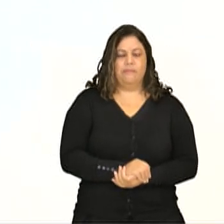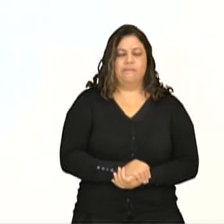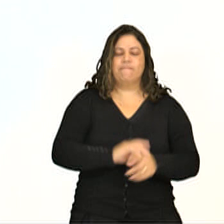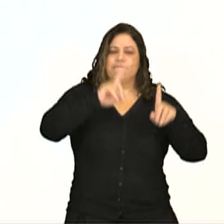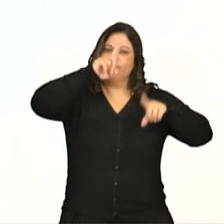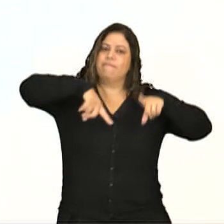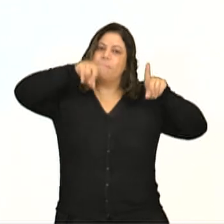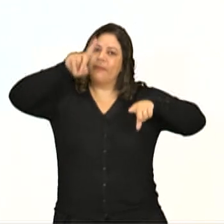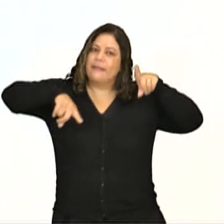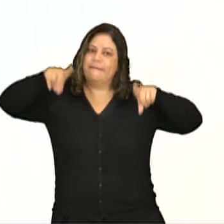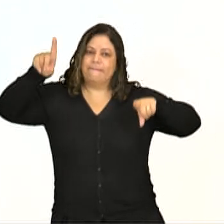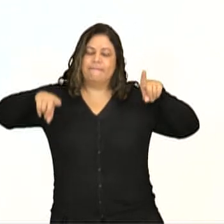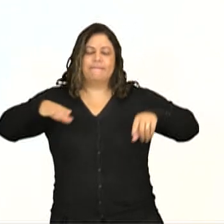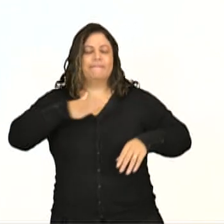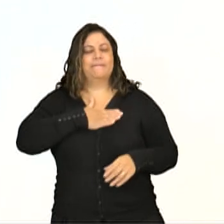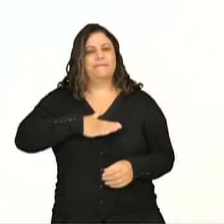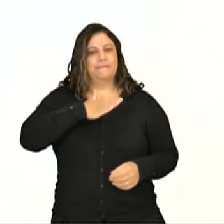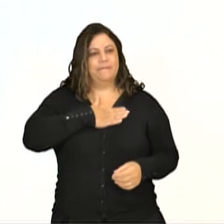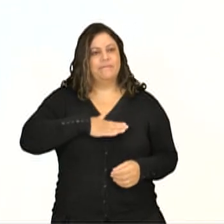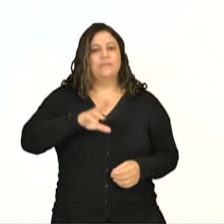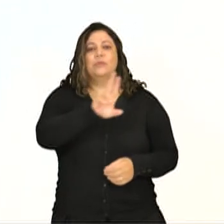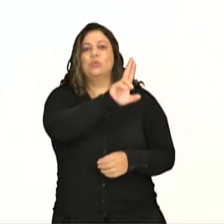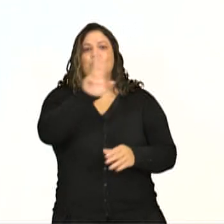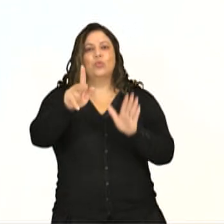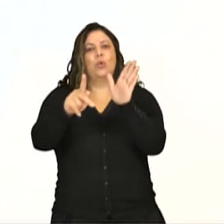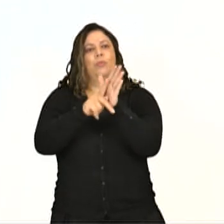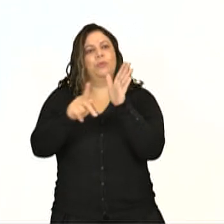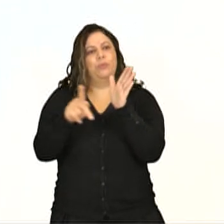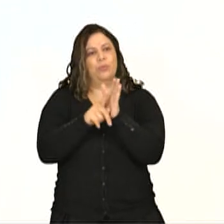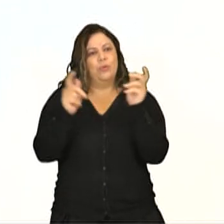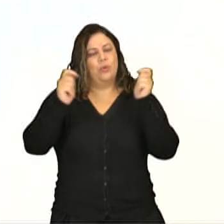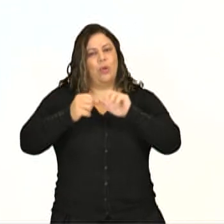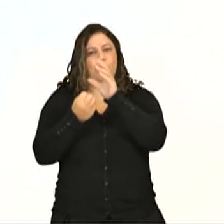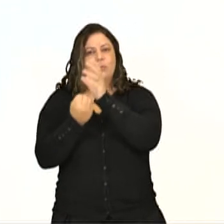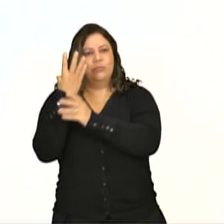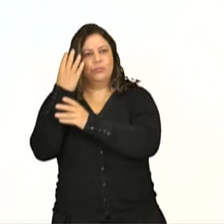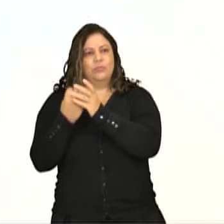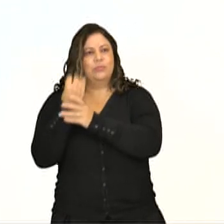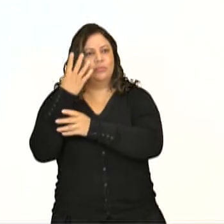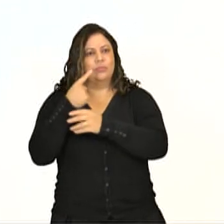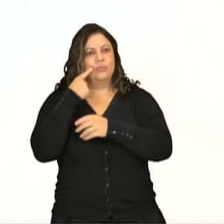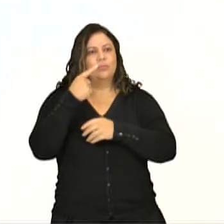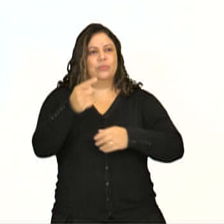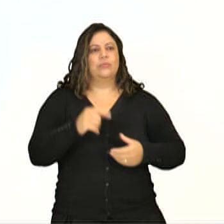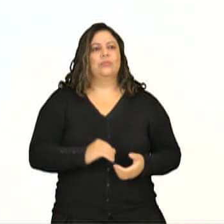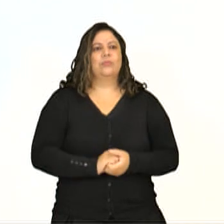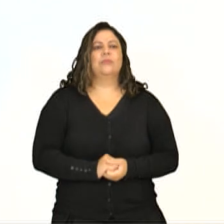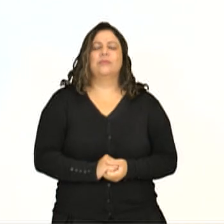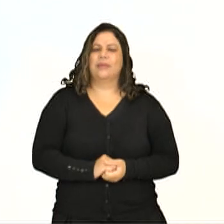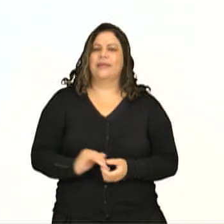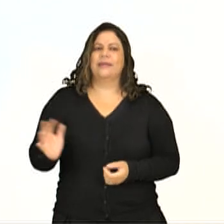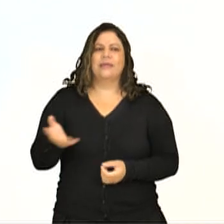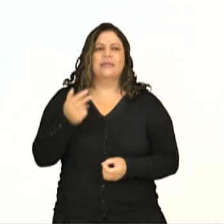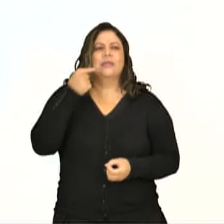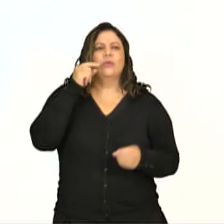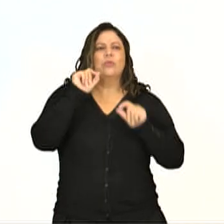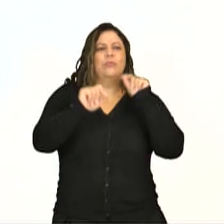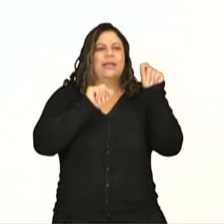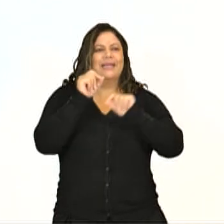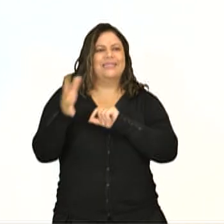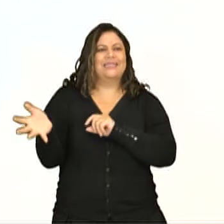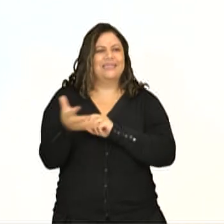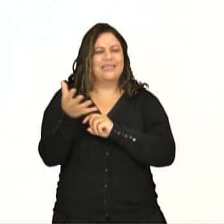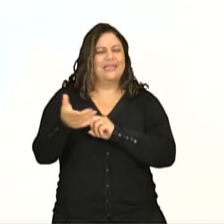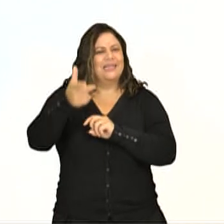variante mais lenta, ficou com o nome original, porém há uma variante mais acelerada chamada de Quick Step. De